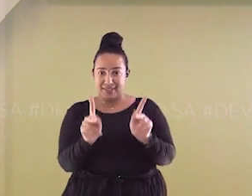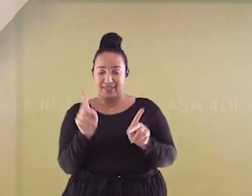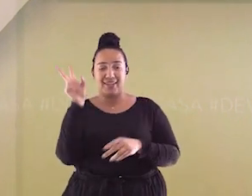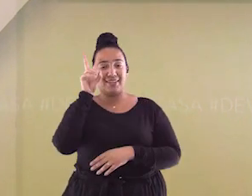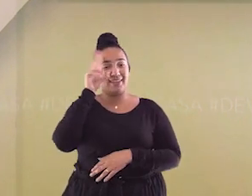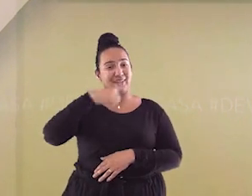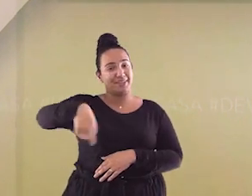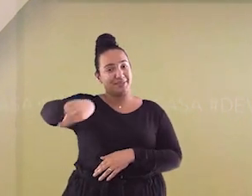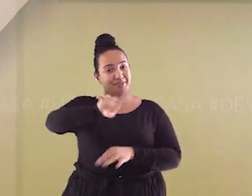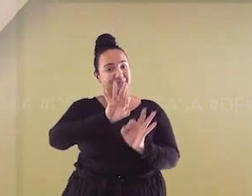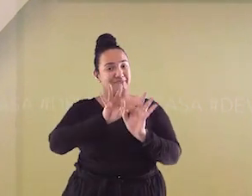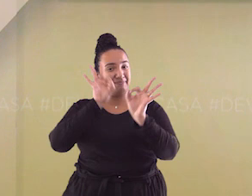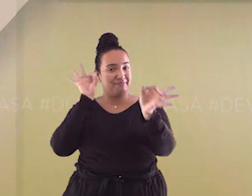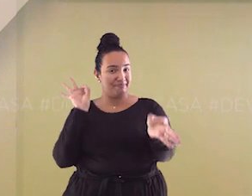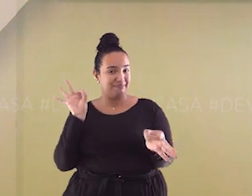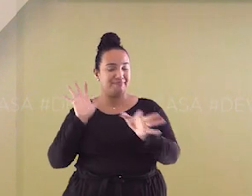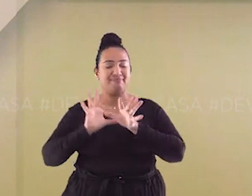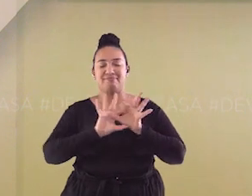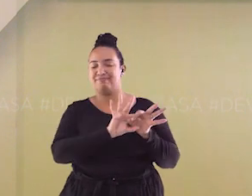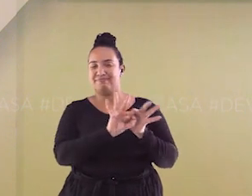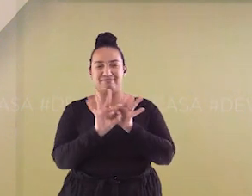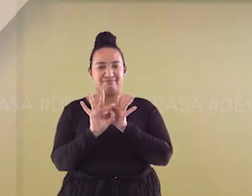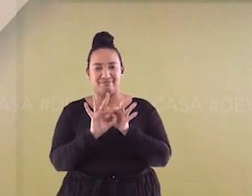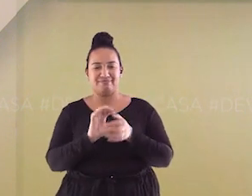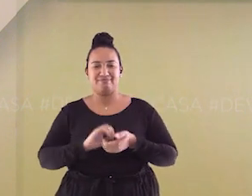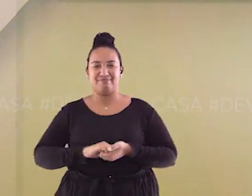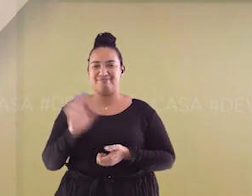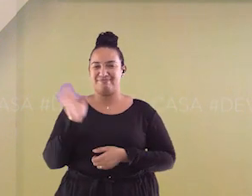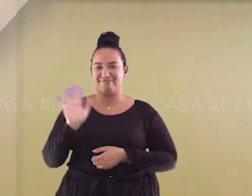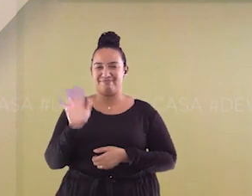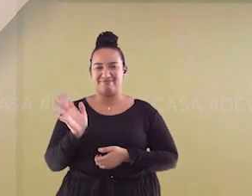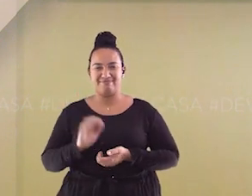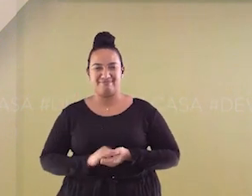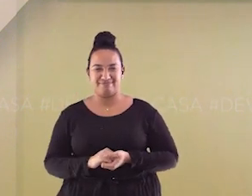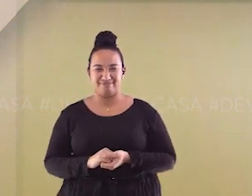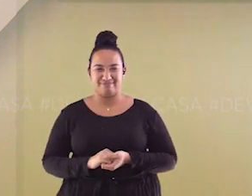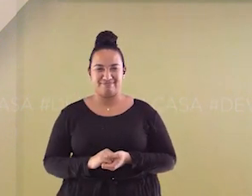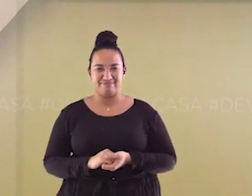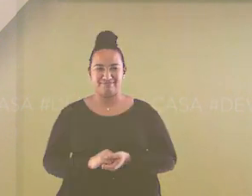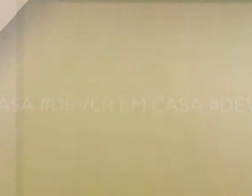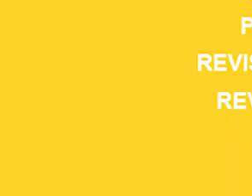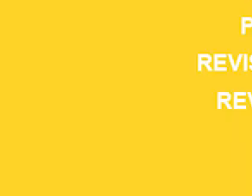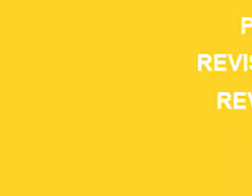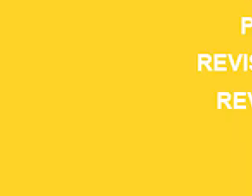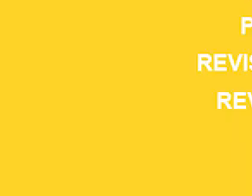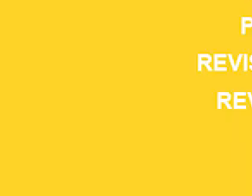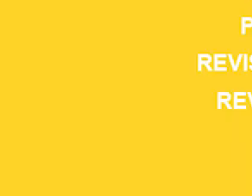ok? E não se esqueçam, mesmo distantes, estamos juntos. Tchau, tchau!